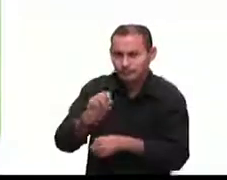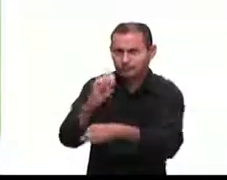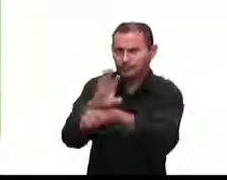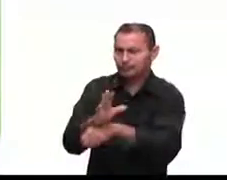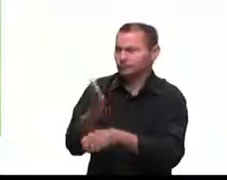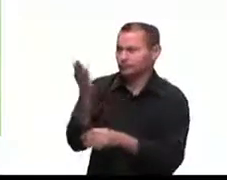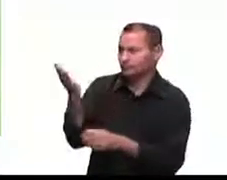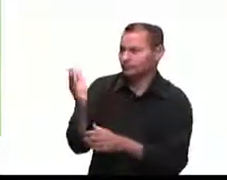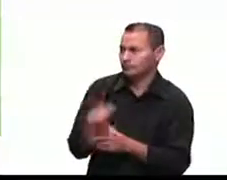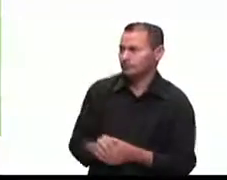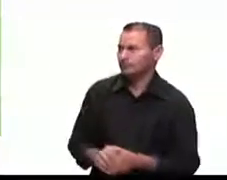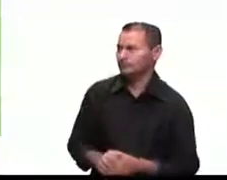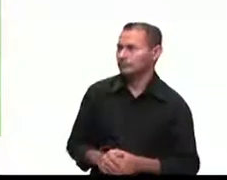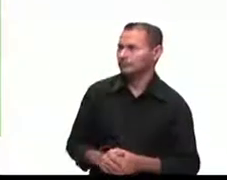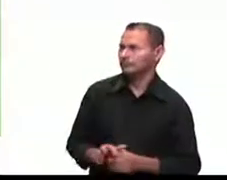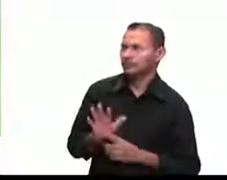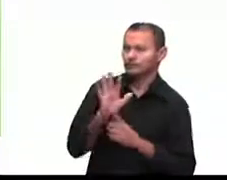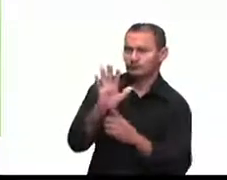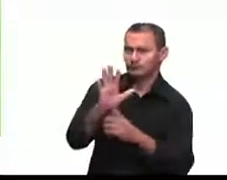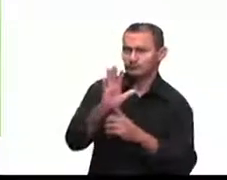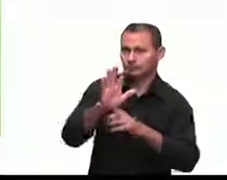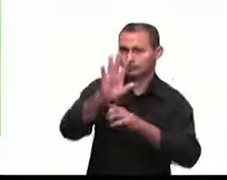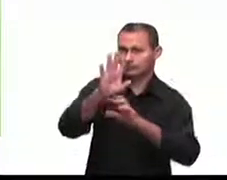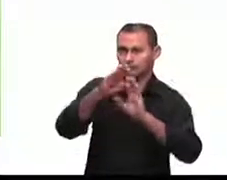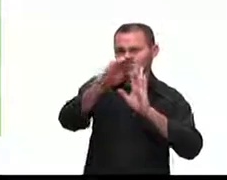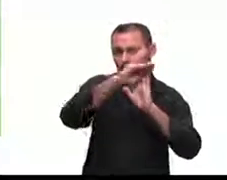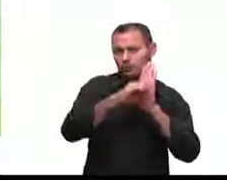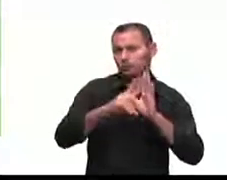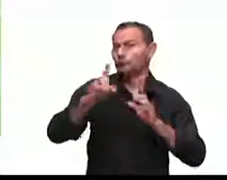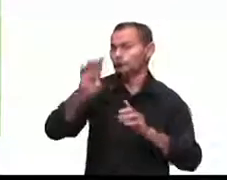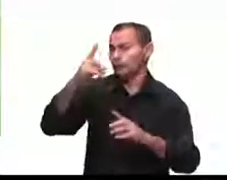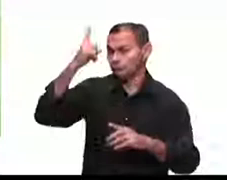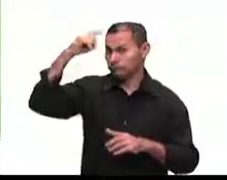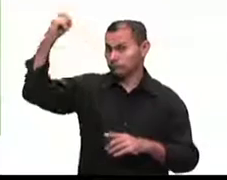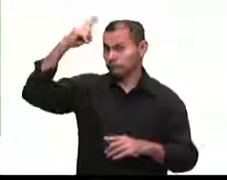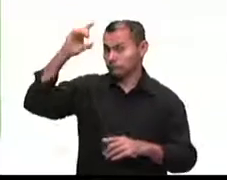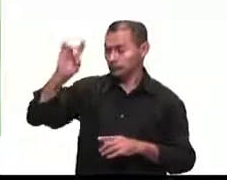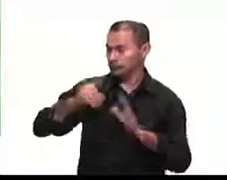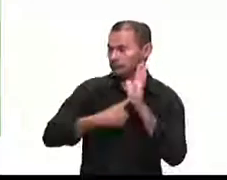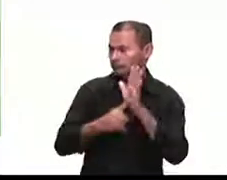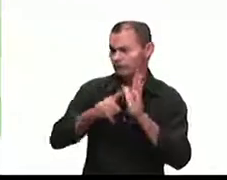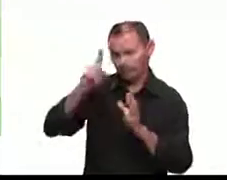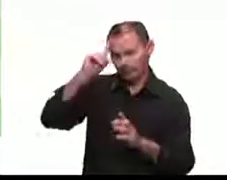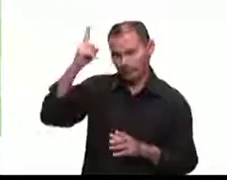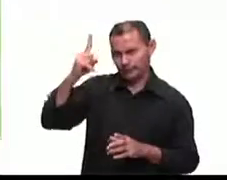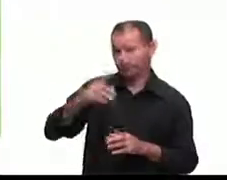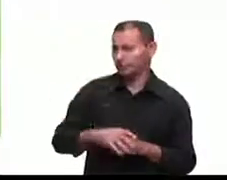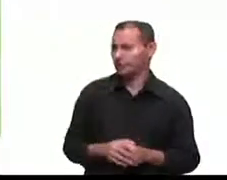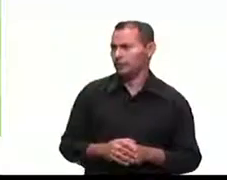quadro, coloquei aqui um quadro hipotético, aonde essa rede de